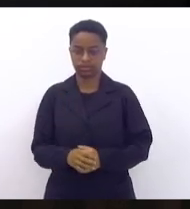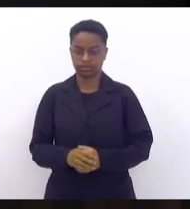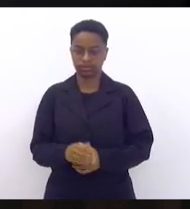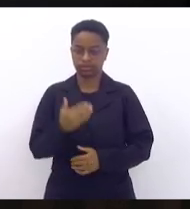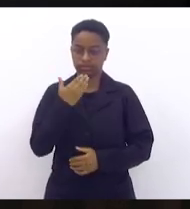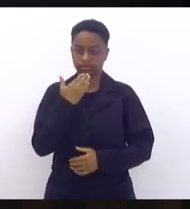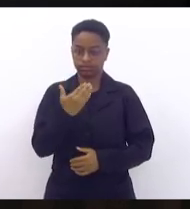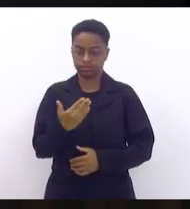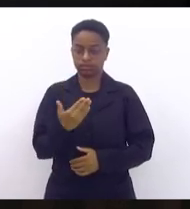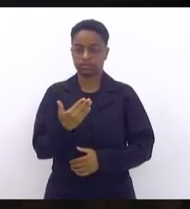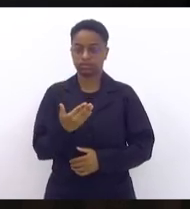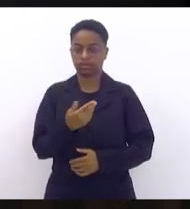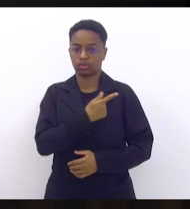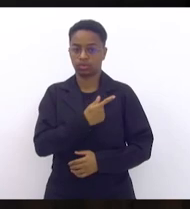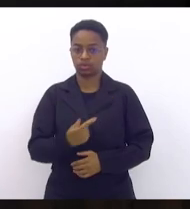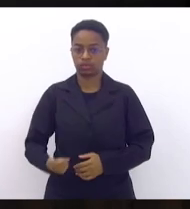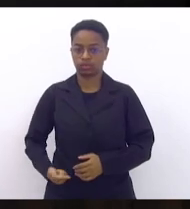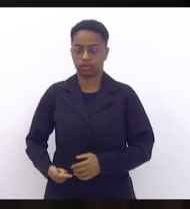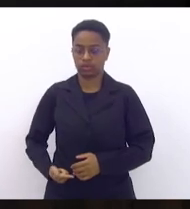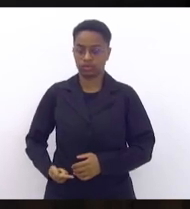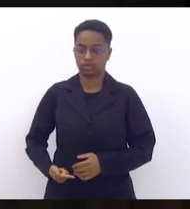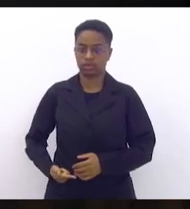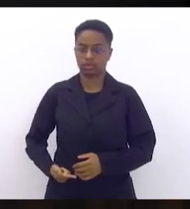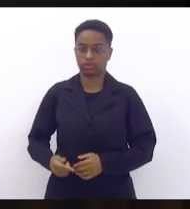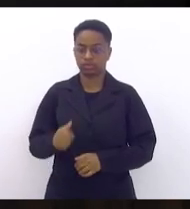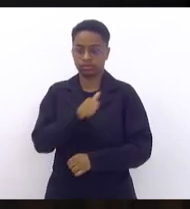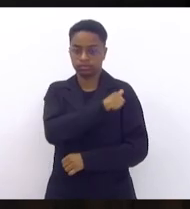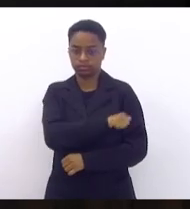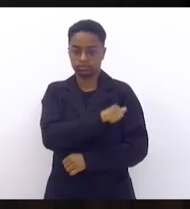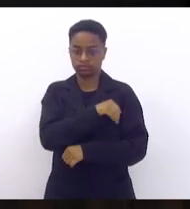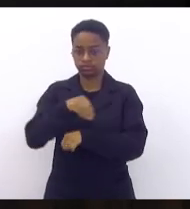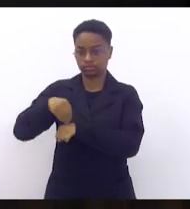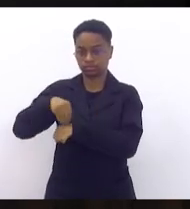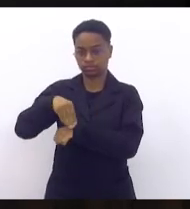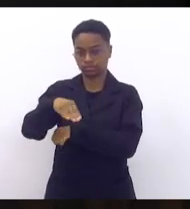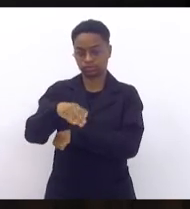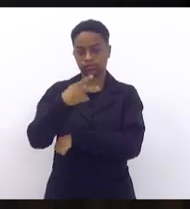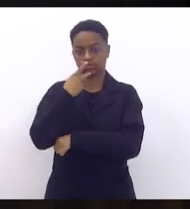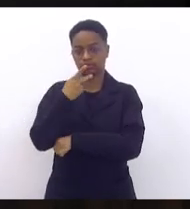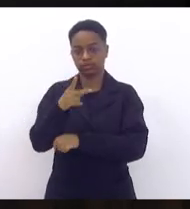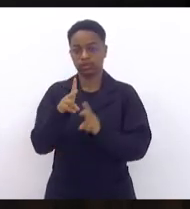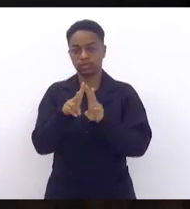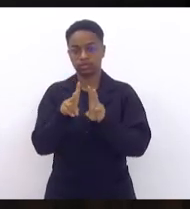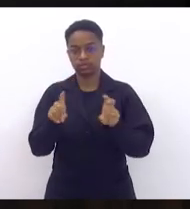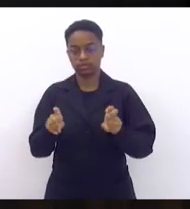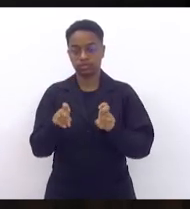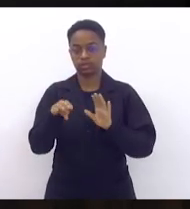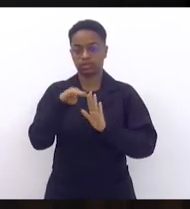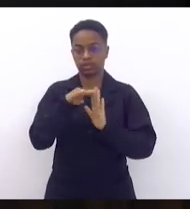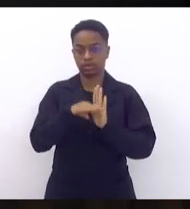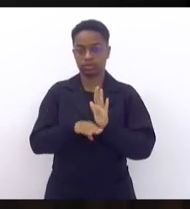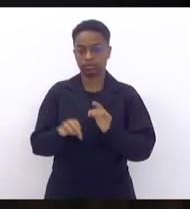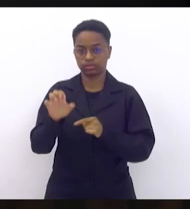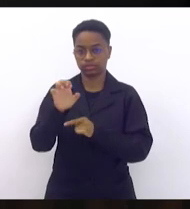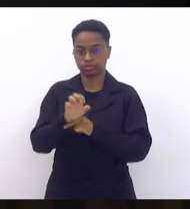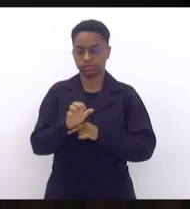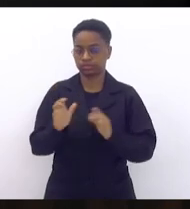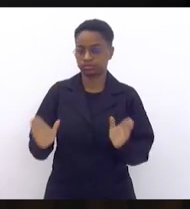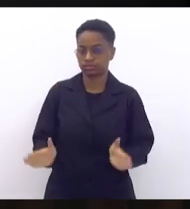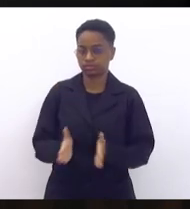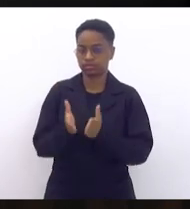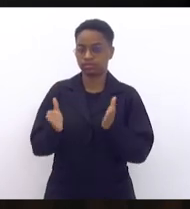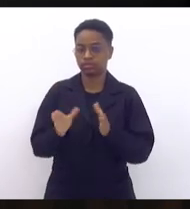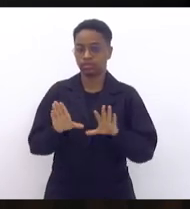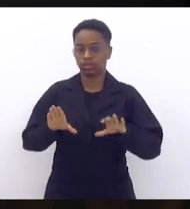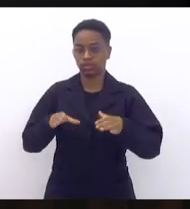ao excelentíssimo senhor governador do estado do Rio de Janeiro o envio de mensagem dispondo sobre o programa estadual de fomento e incentivo